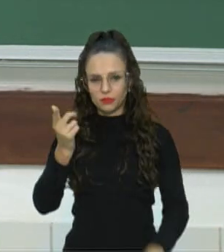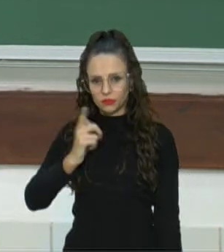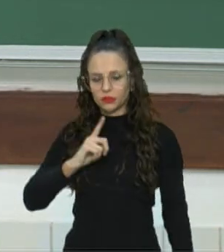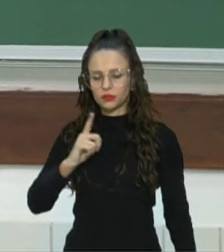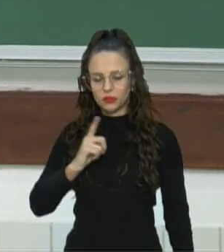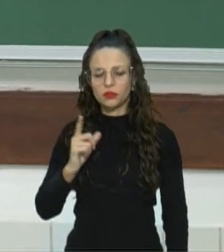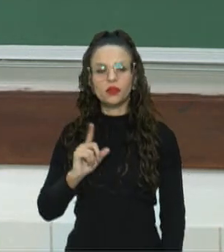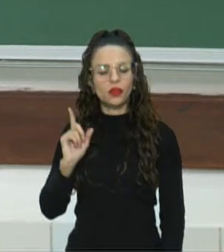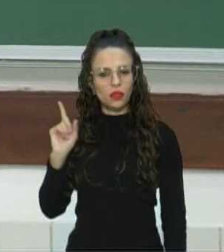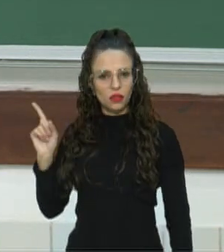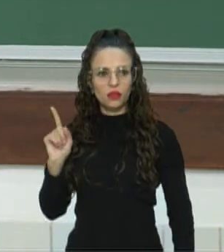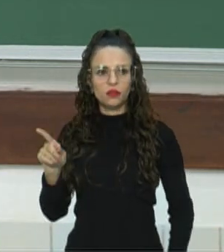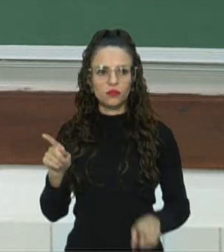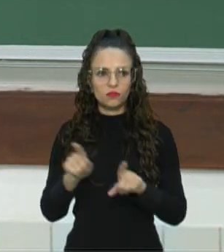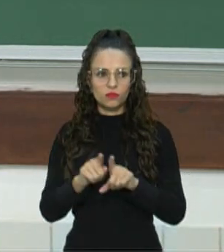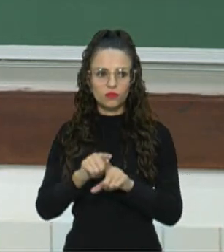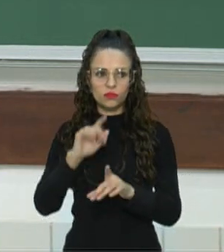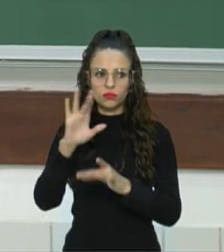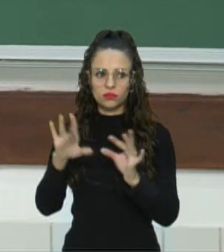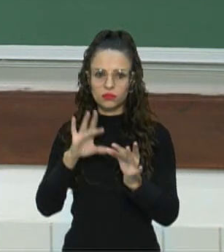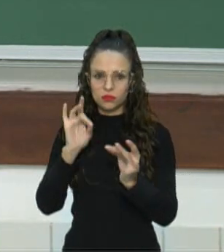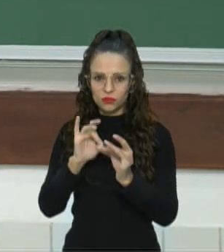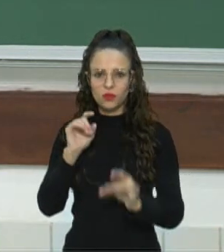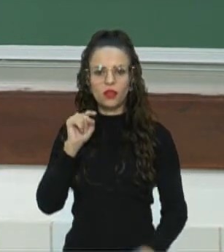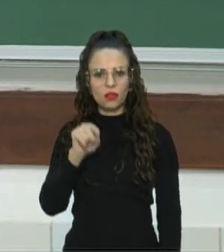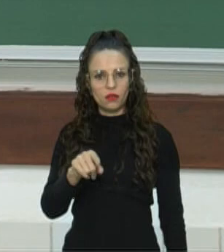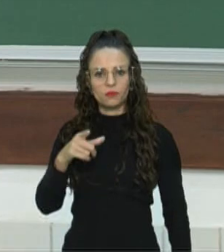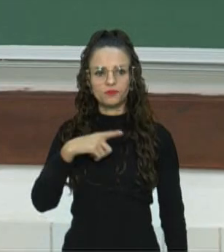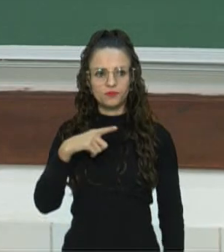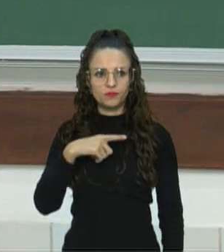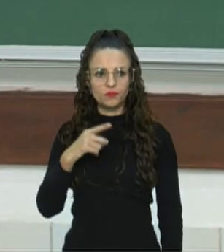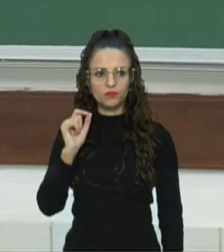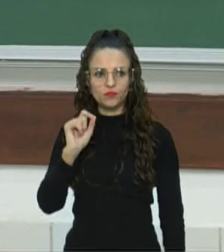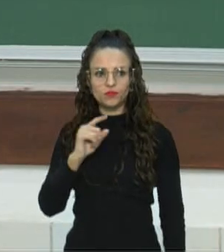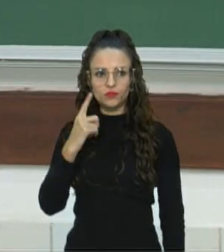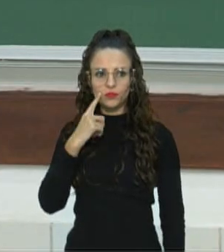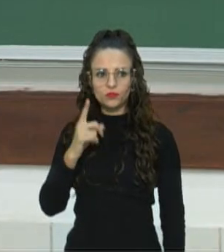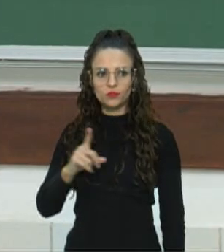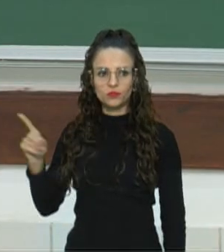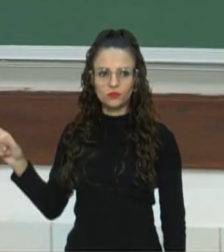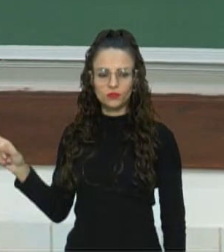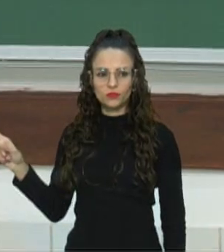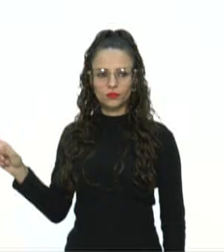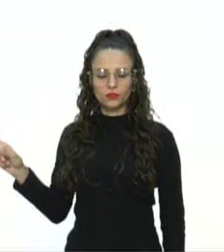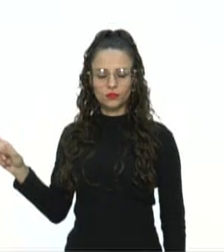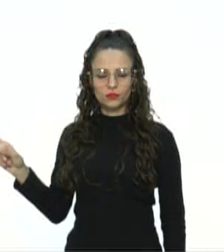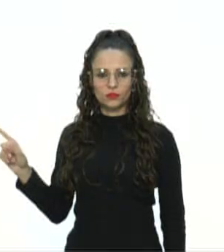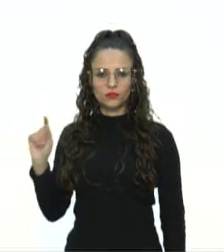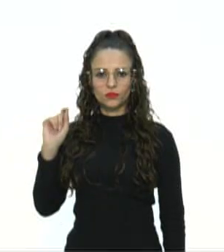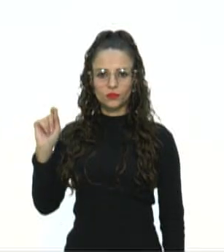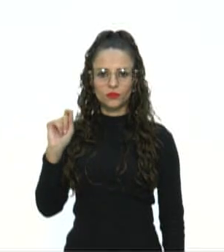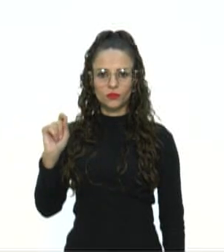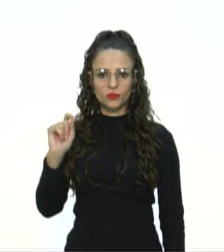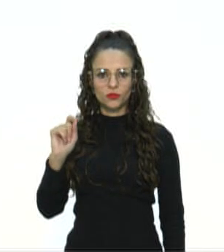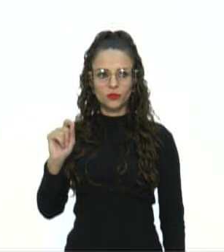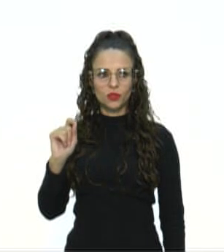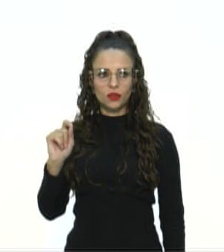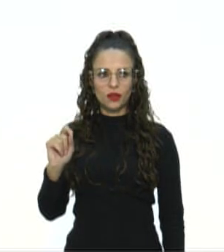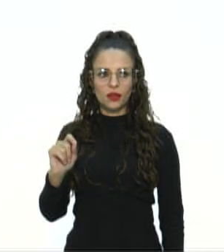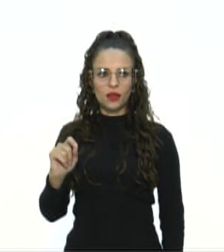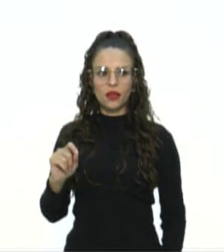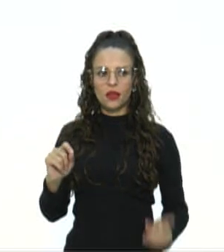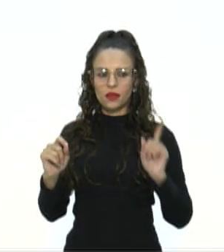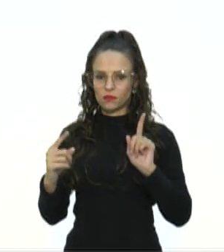do Aikido também, agora especificamente dentro dessa modalidade, nós temos o quê? Situação de contra-ataque. Geralmente